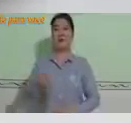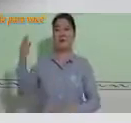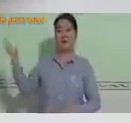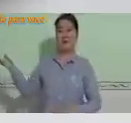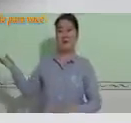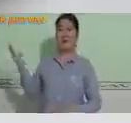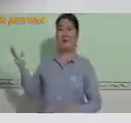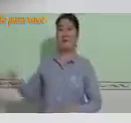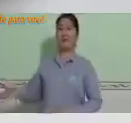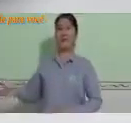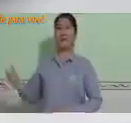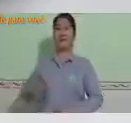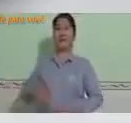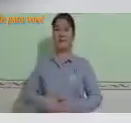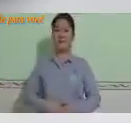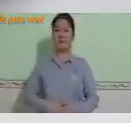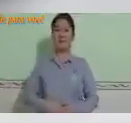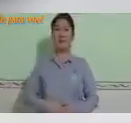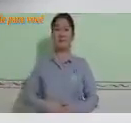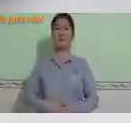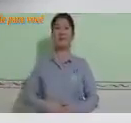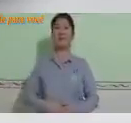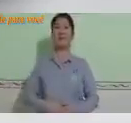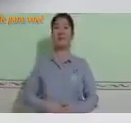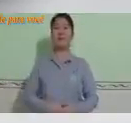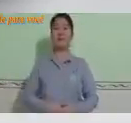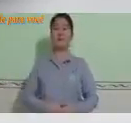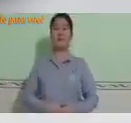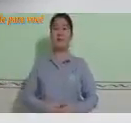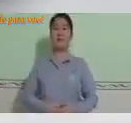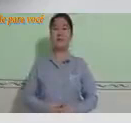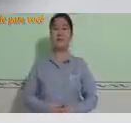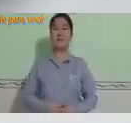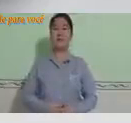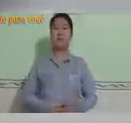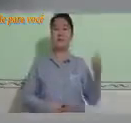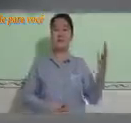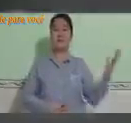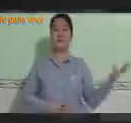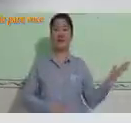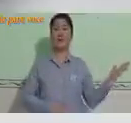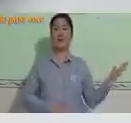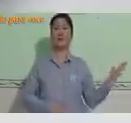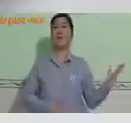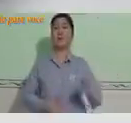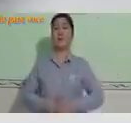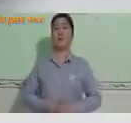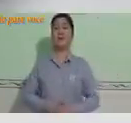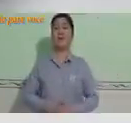hoje o de cobre também poderá provocar o aparecimento de menstruações mais longas bíblia com maior hemorragia e mais